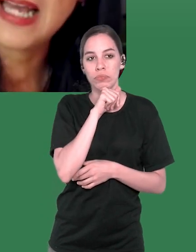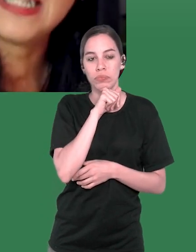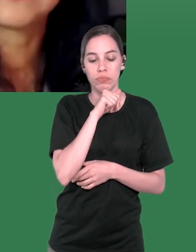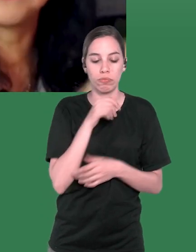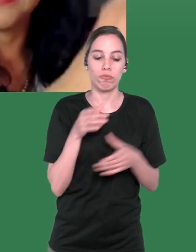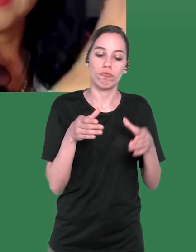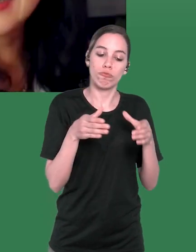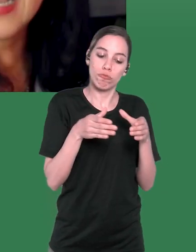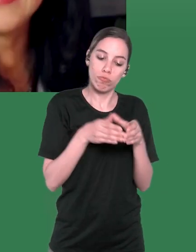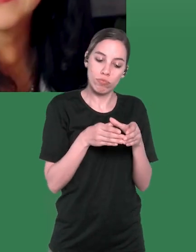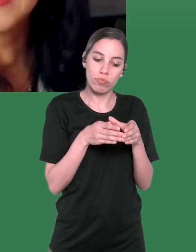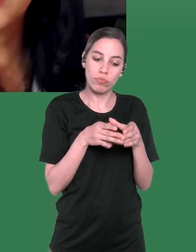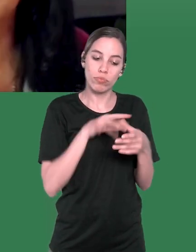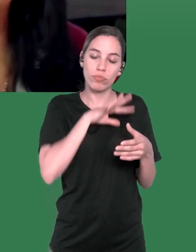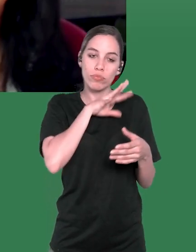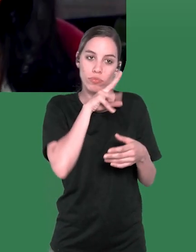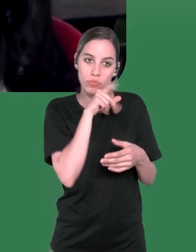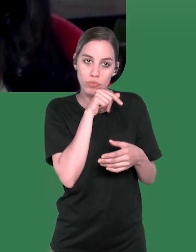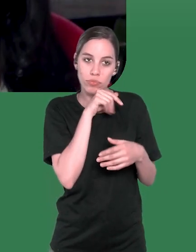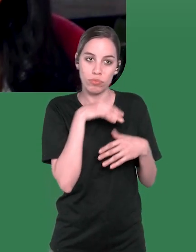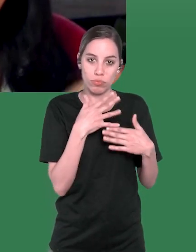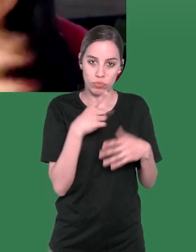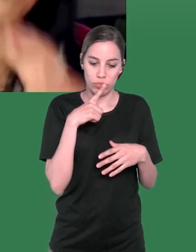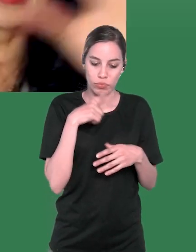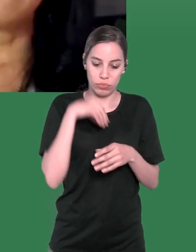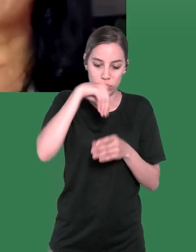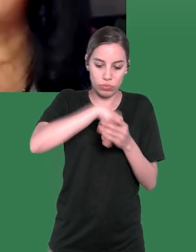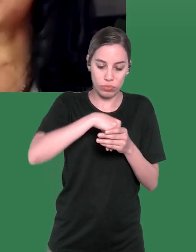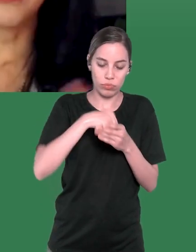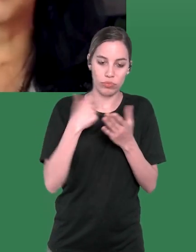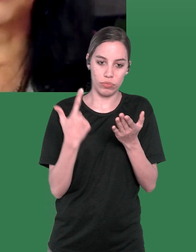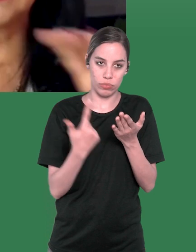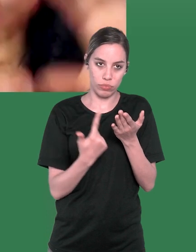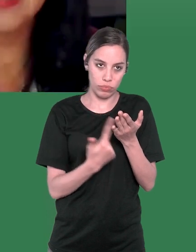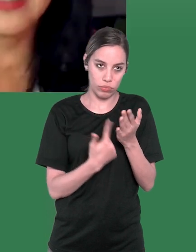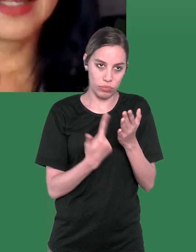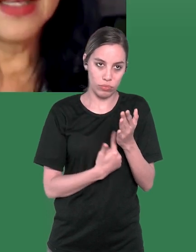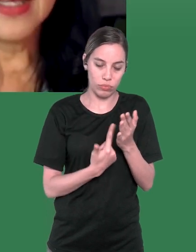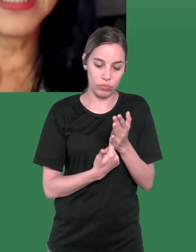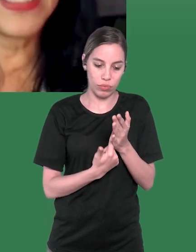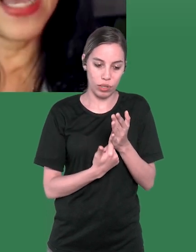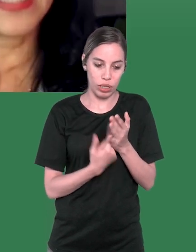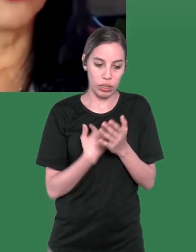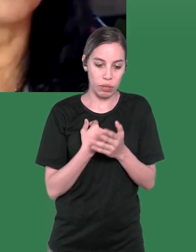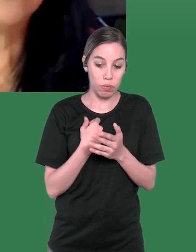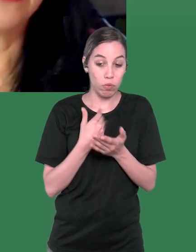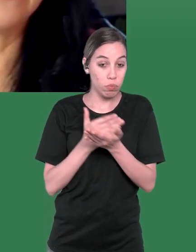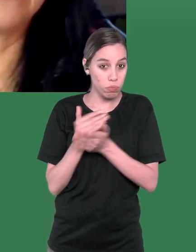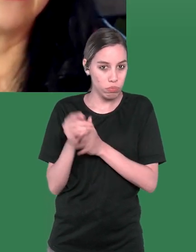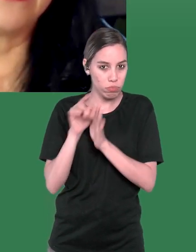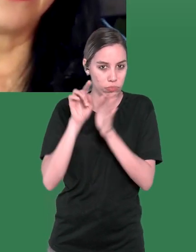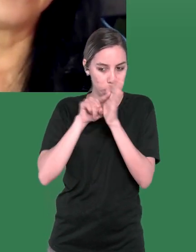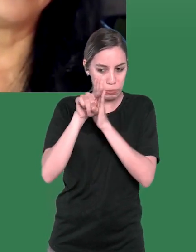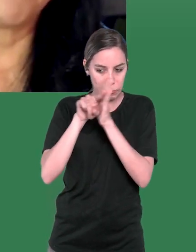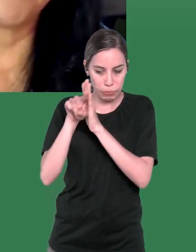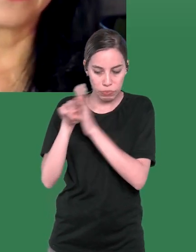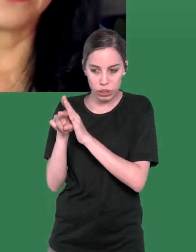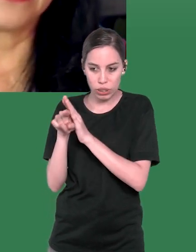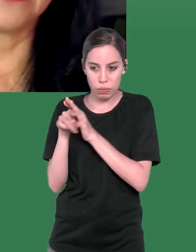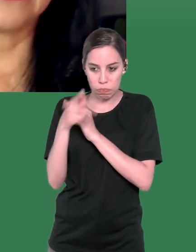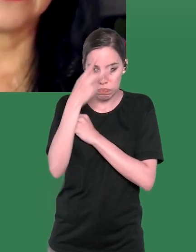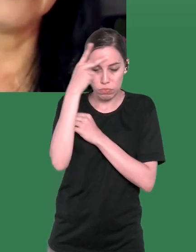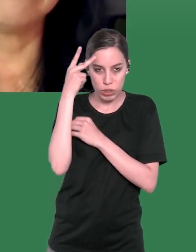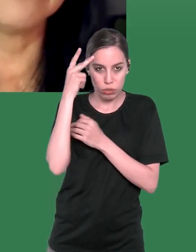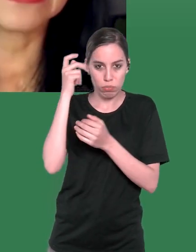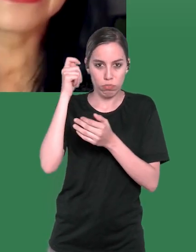de animais, na literatura contemporânea, eu peguei vários autores que criaram